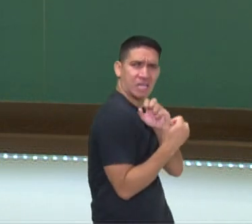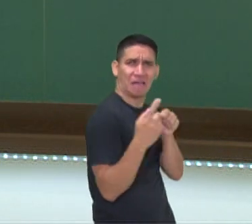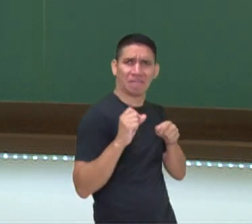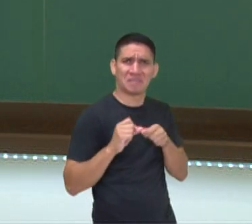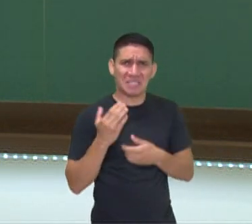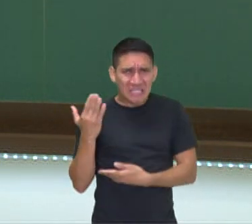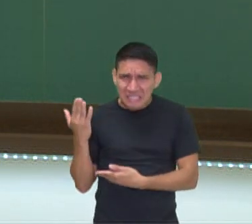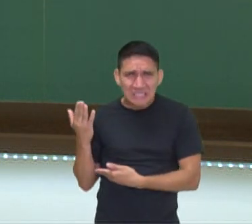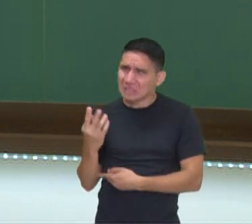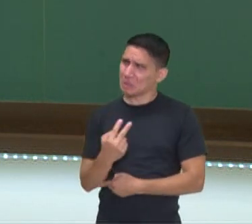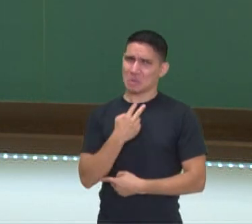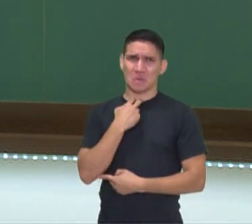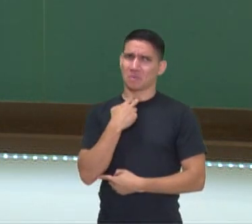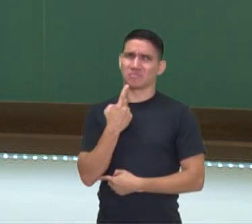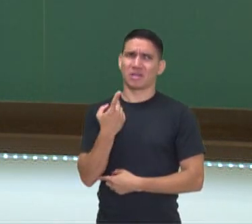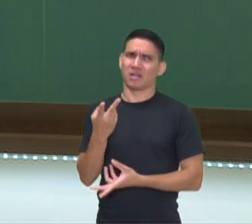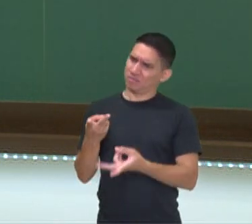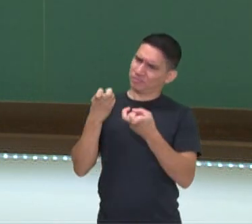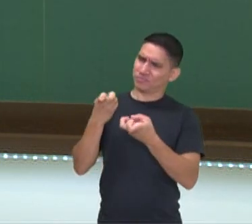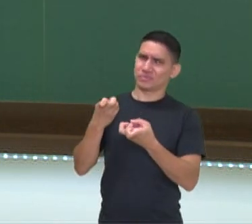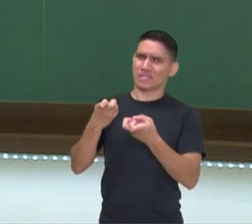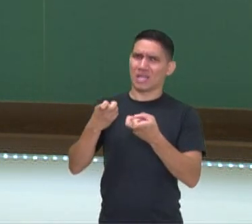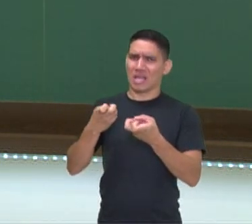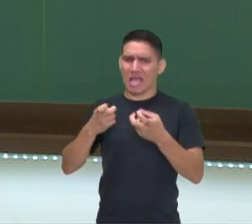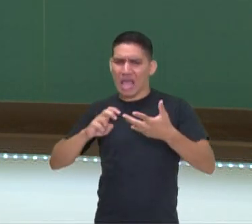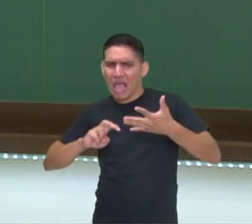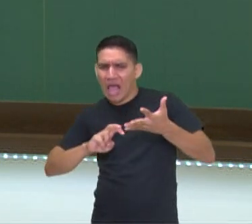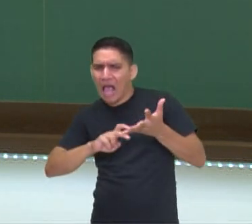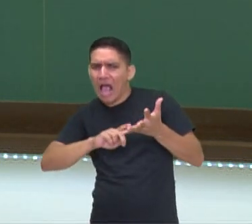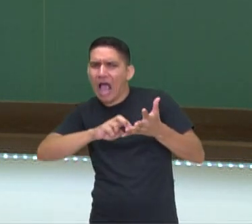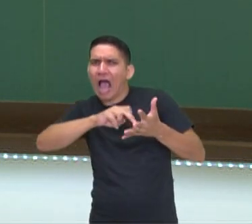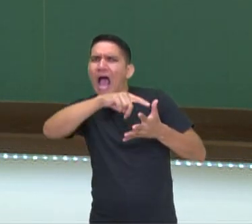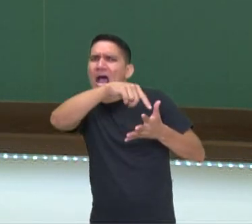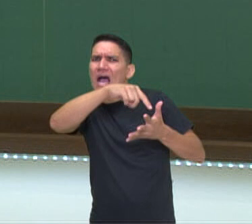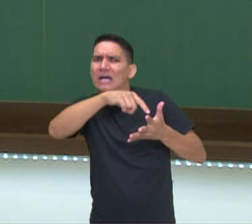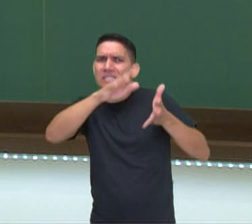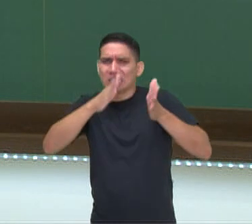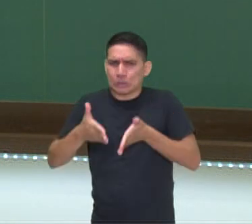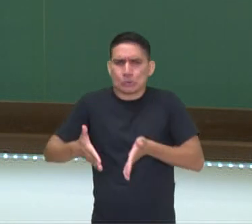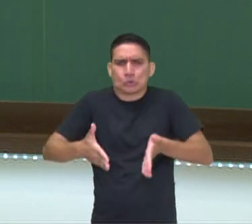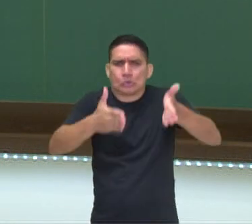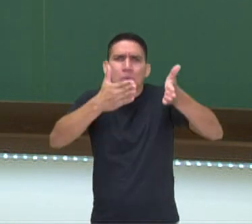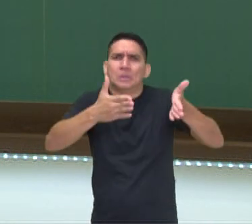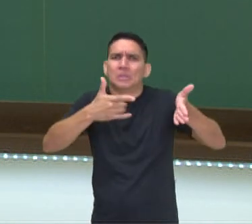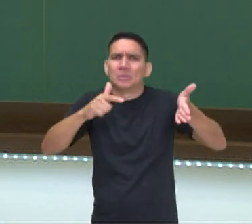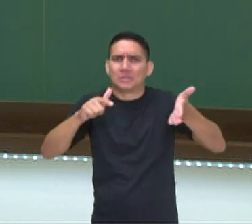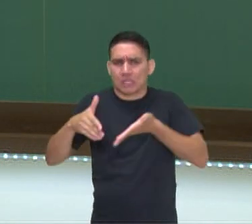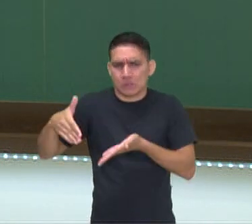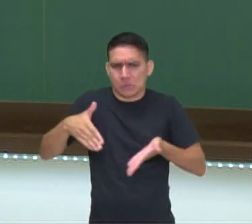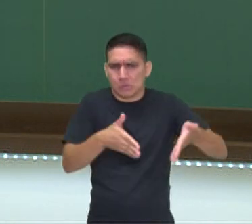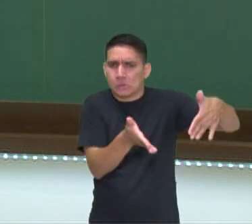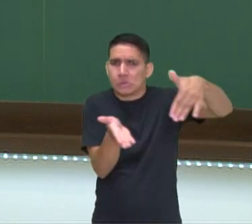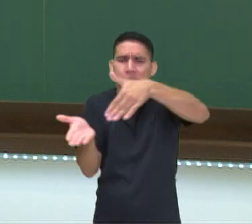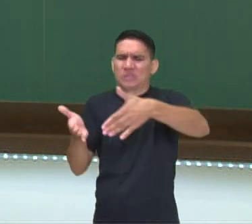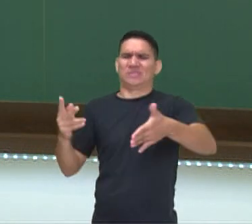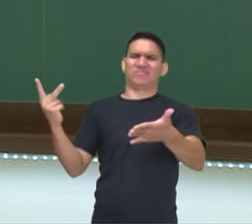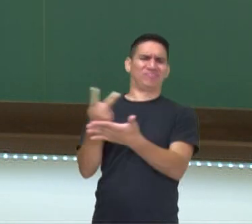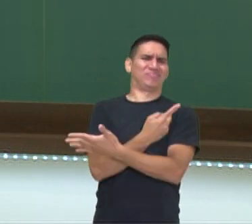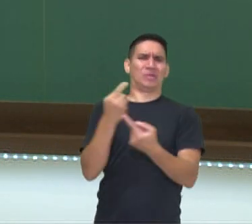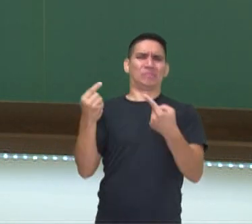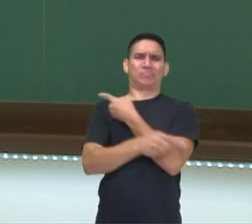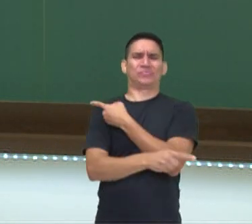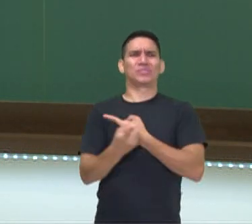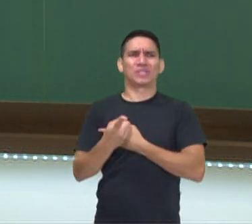aqui no canto. E olha essas escadarias, elas não estão na perspectiva correta, né? As imagens estão sobrepostas, a